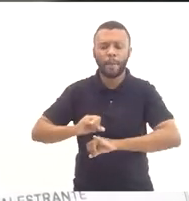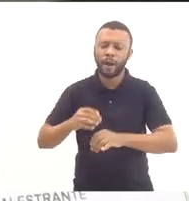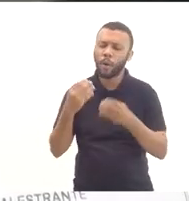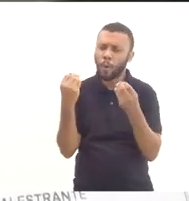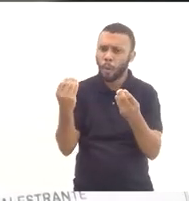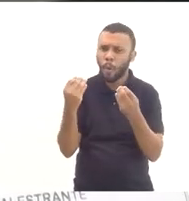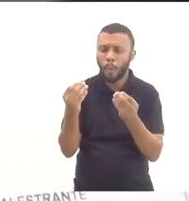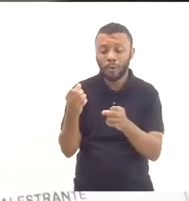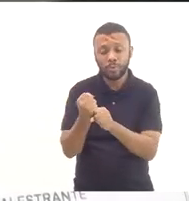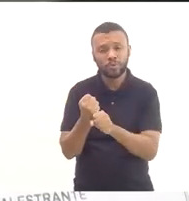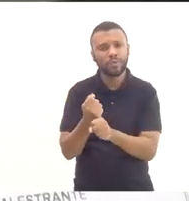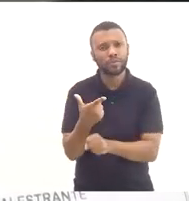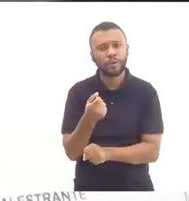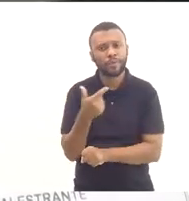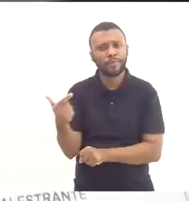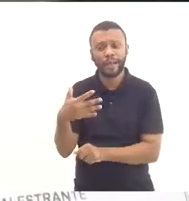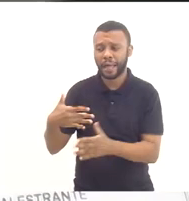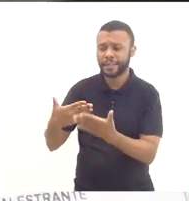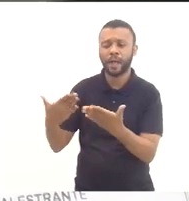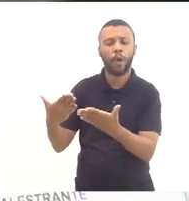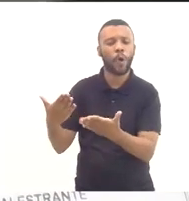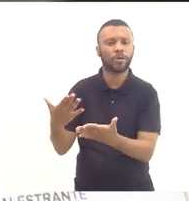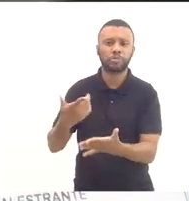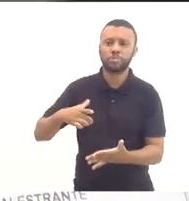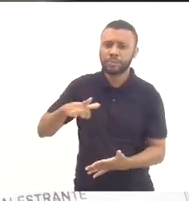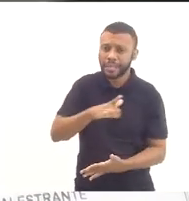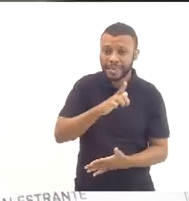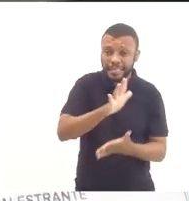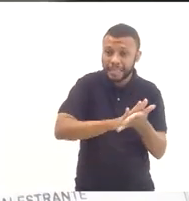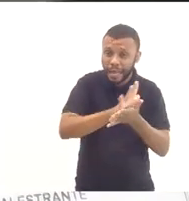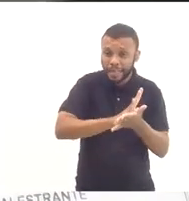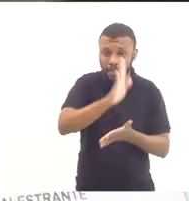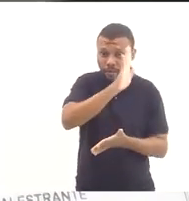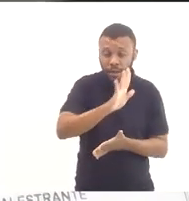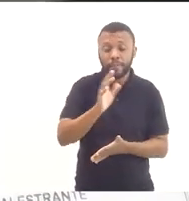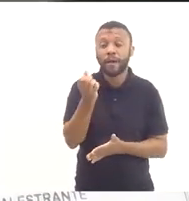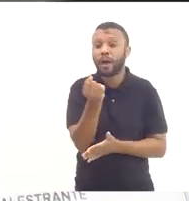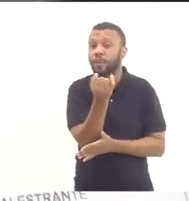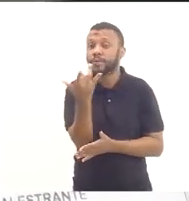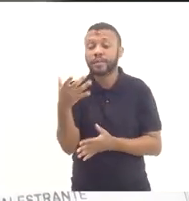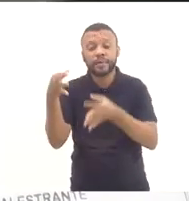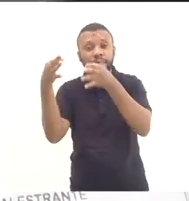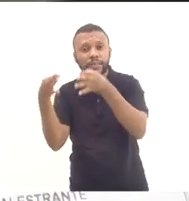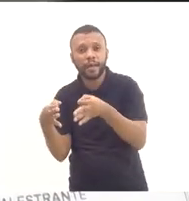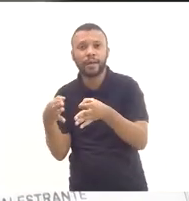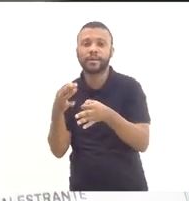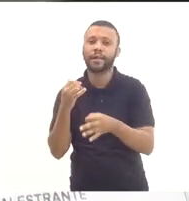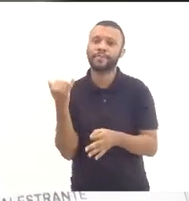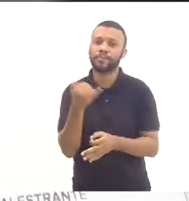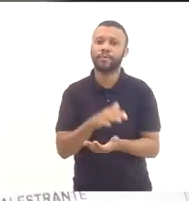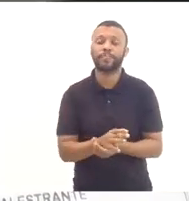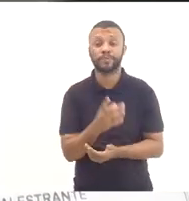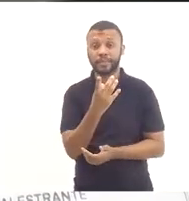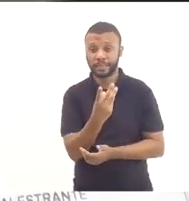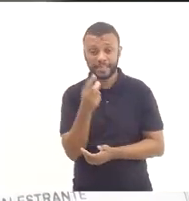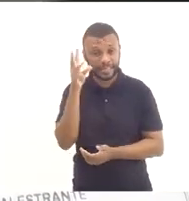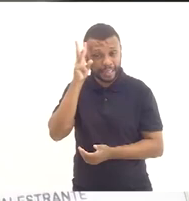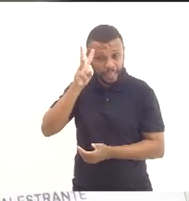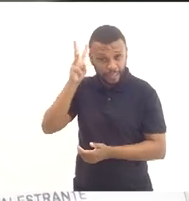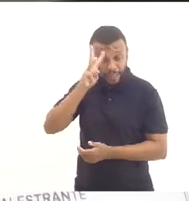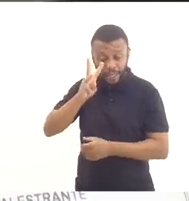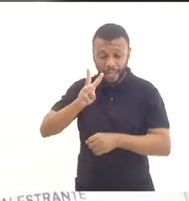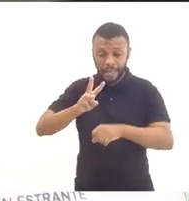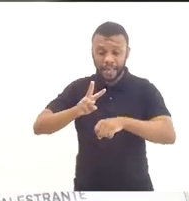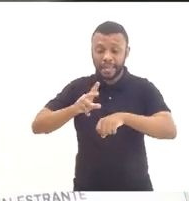2022 ela ele prescreveu a a quantidade correta e disse para ela o seguinte em 3 dias essas feridas que ele tá